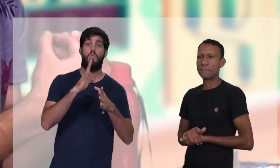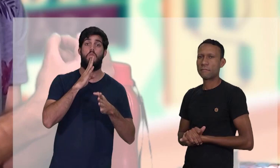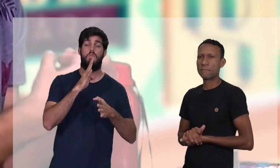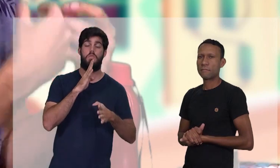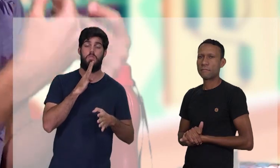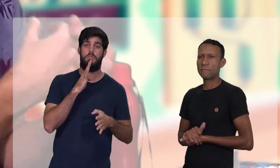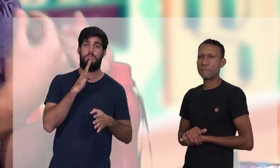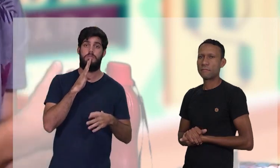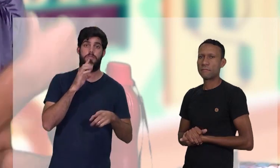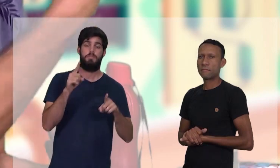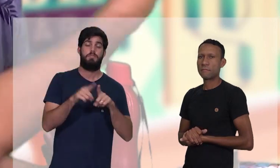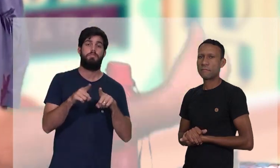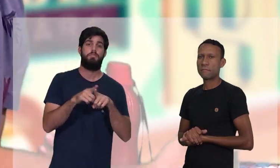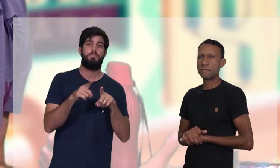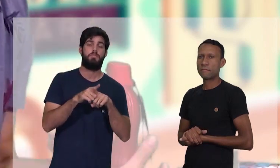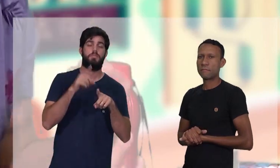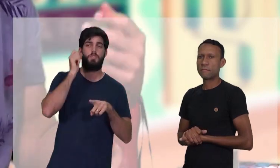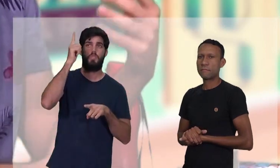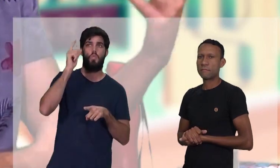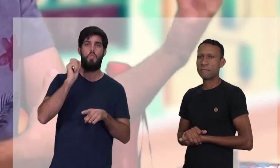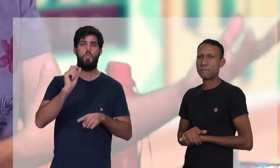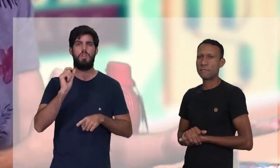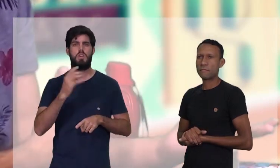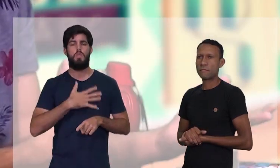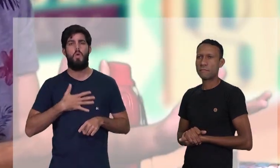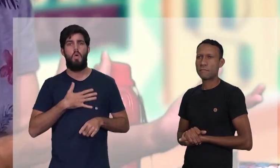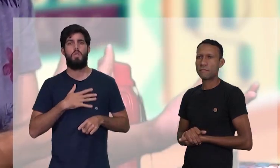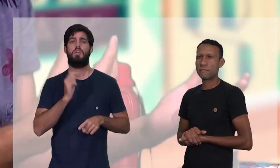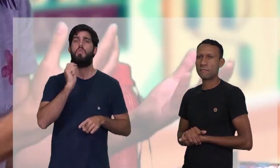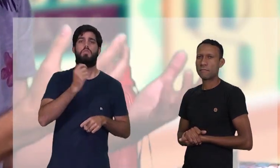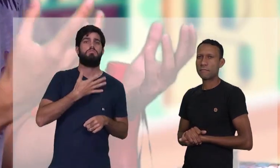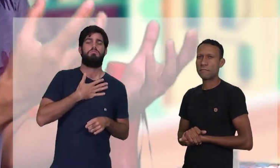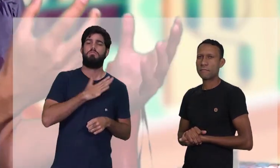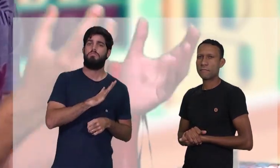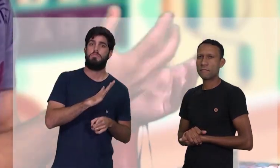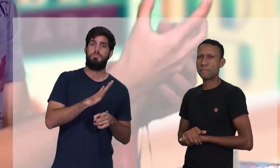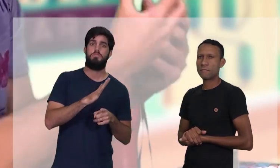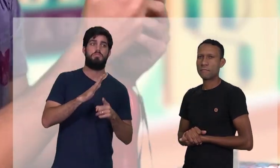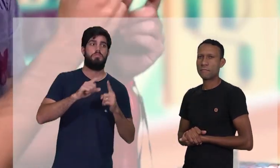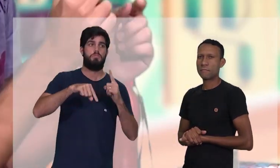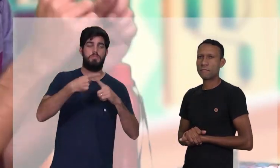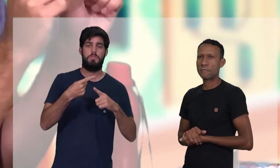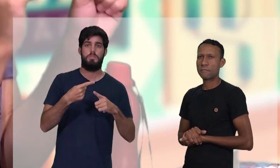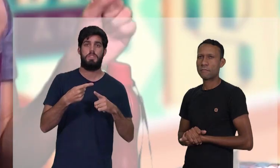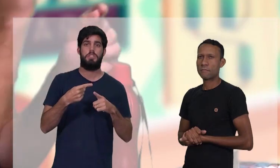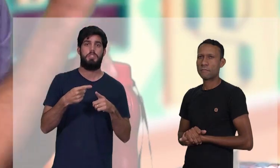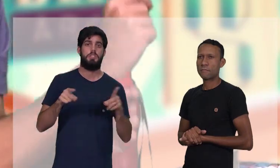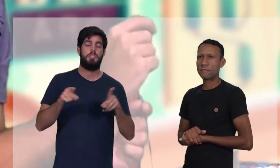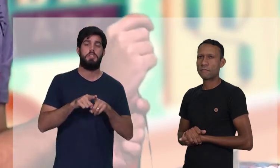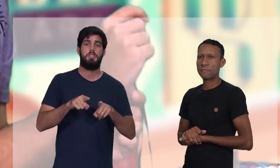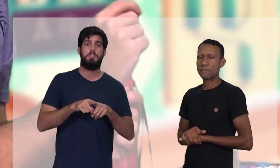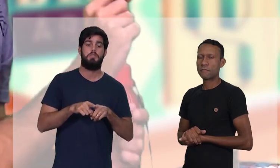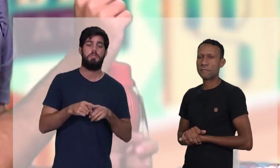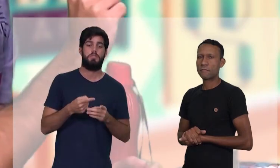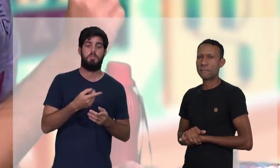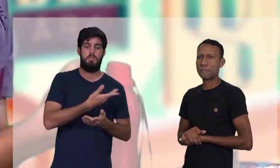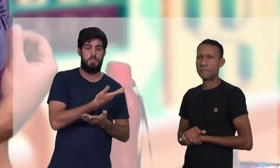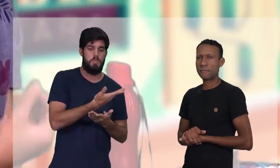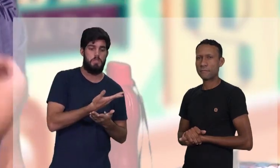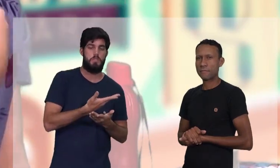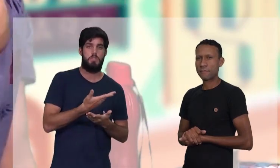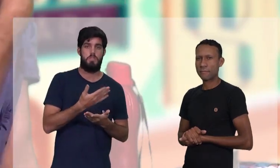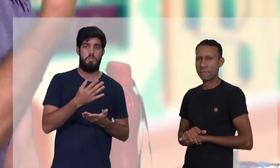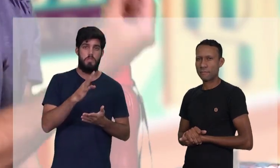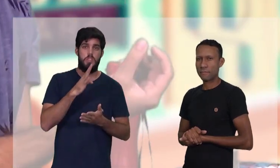conhecer, né? Vamos descobrir o que a gente não gosta, o que a gente gosta, para que assim, né? Eu vou até o que eles falaram aqui.